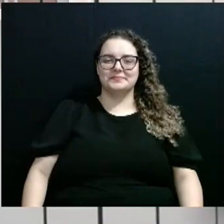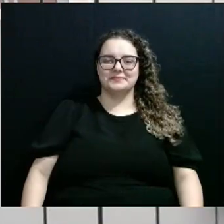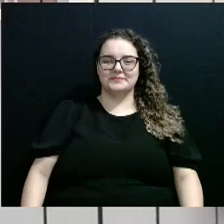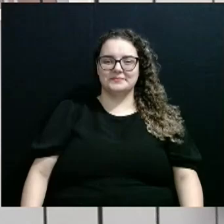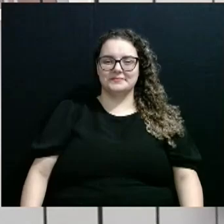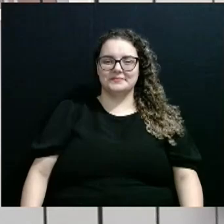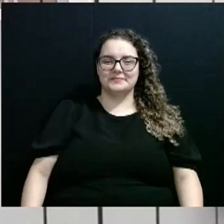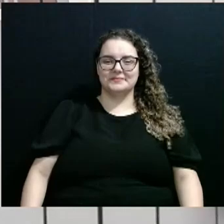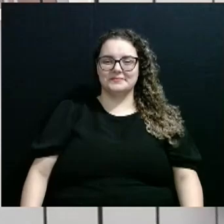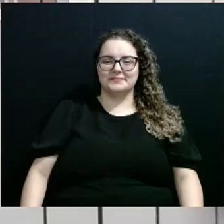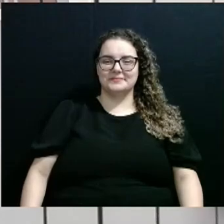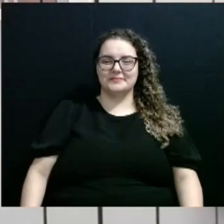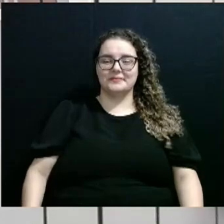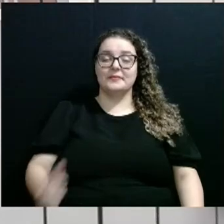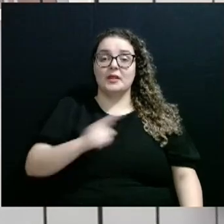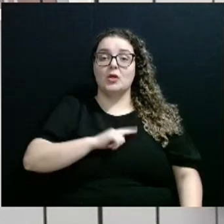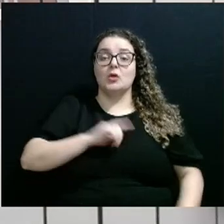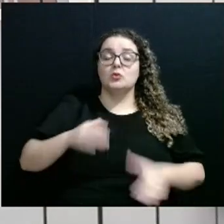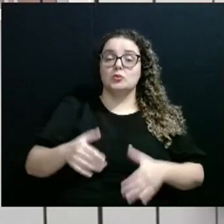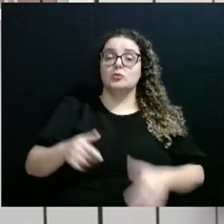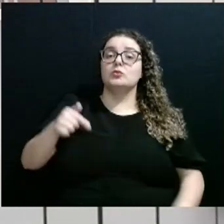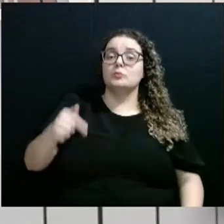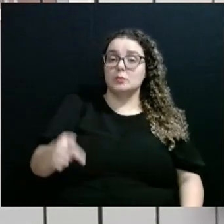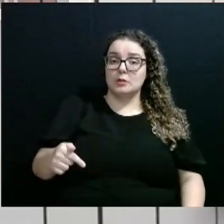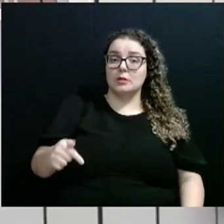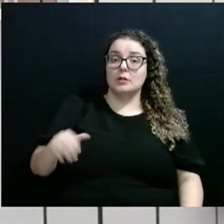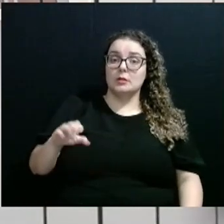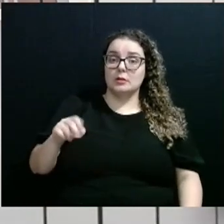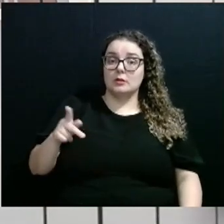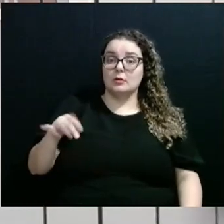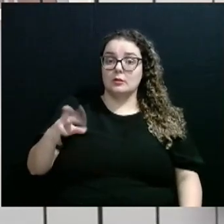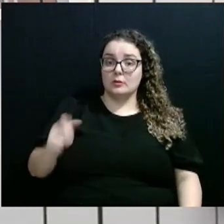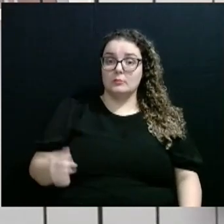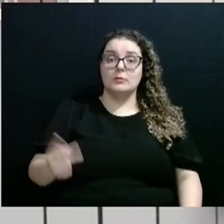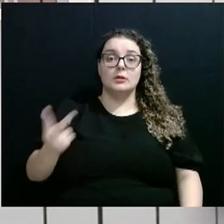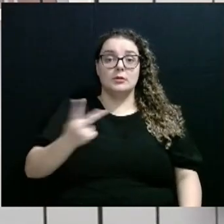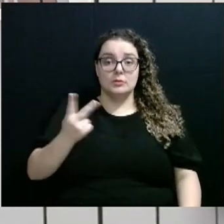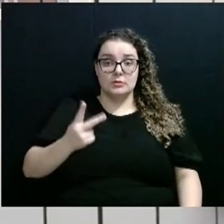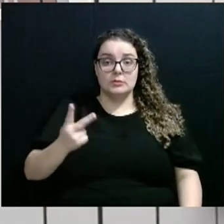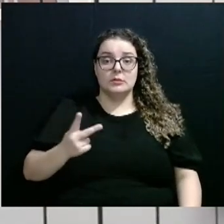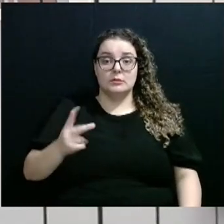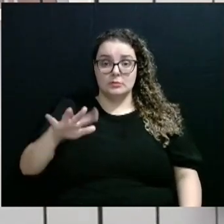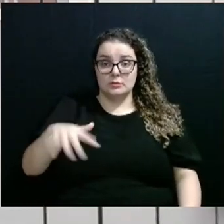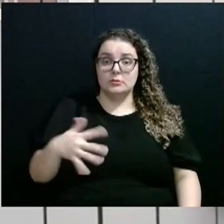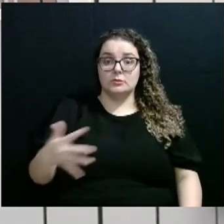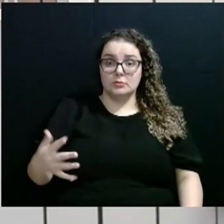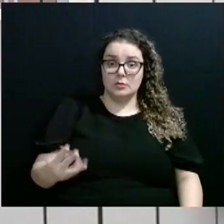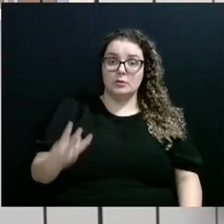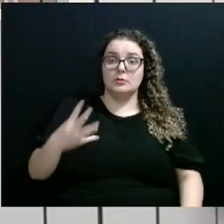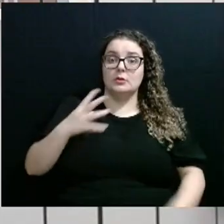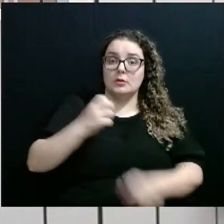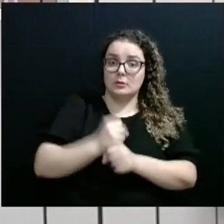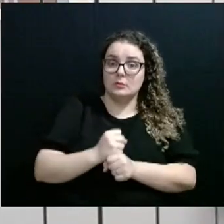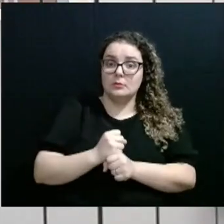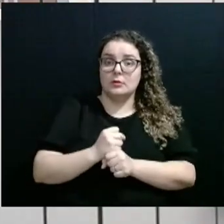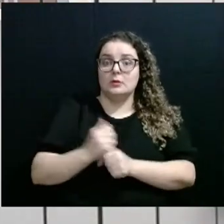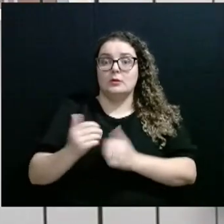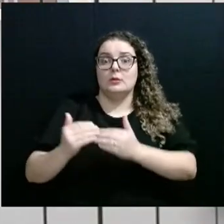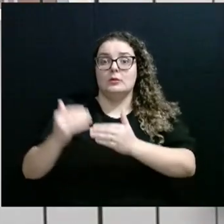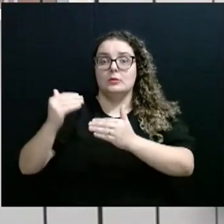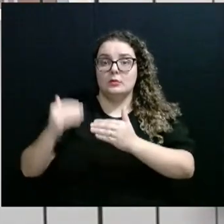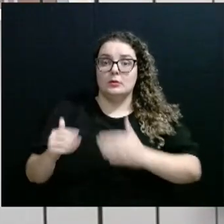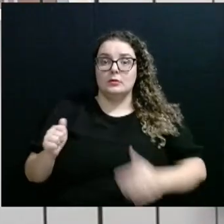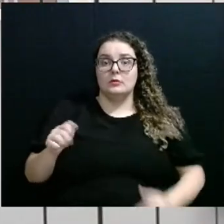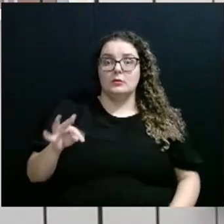O Guarani está no grupo 7 da Copinha, na segunda colocação com 3 pontos, atrás do Atlético, que